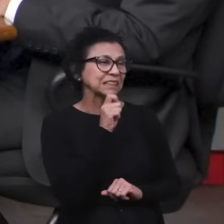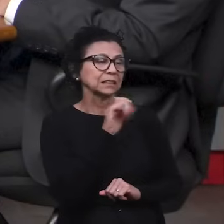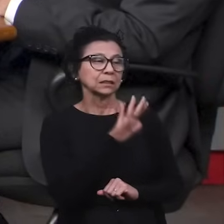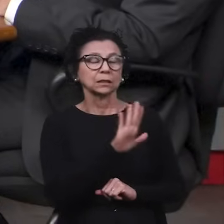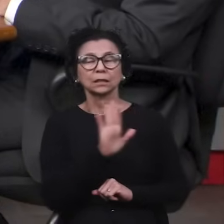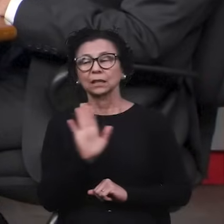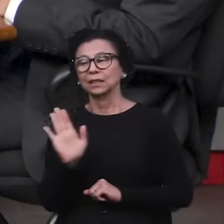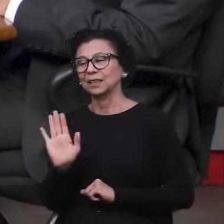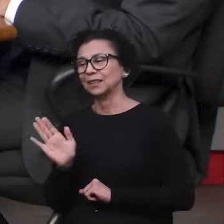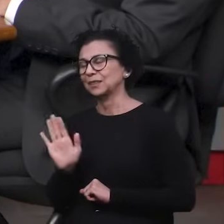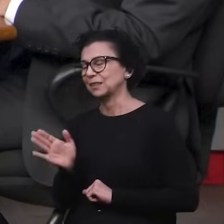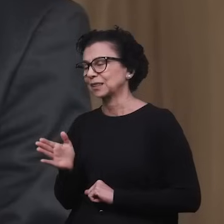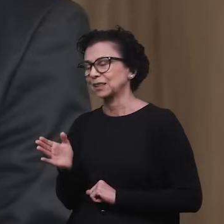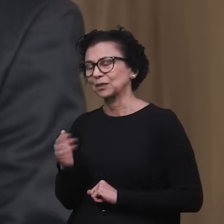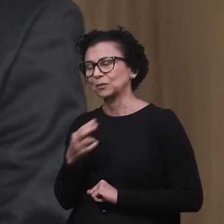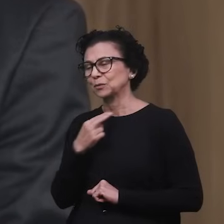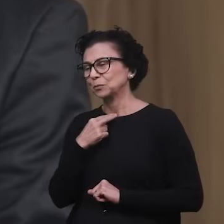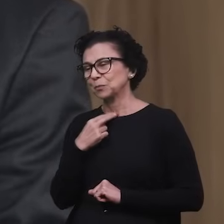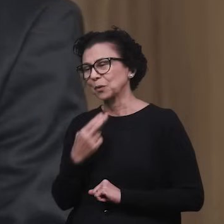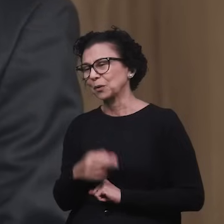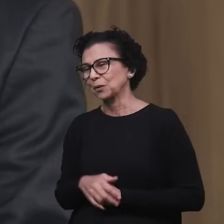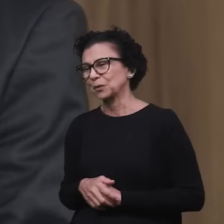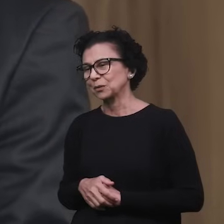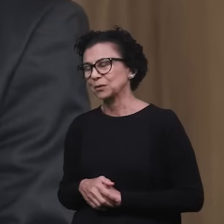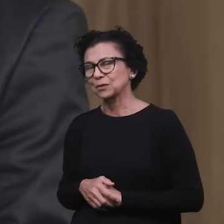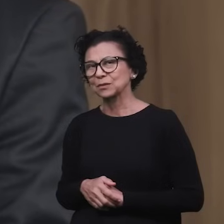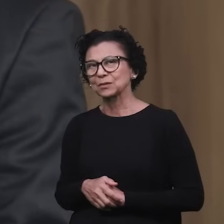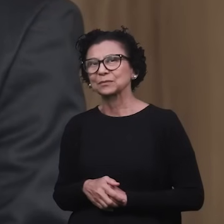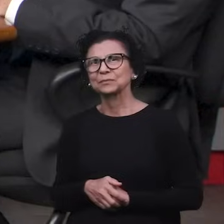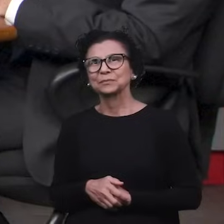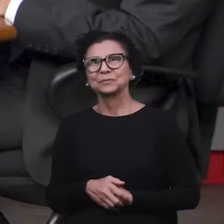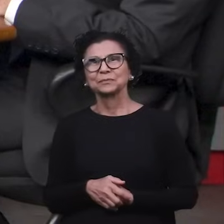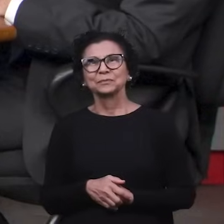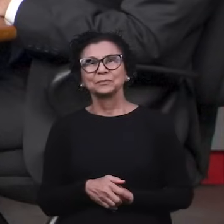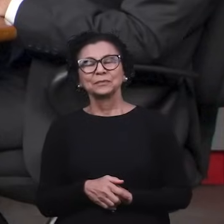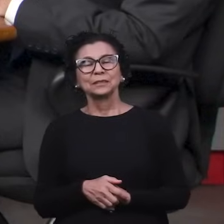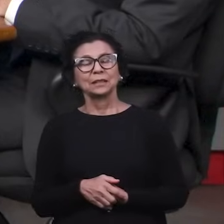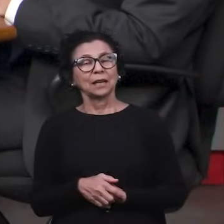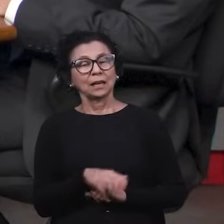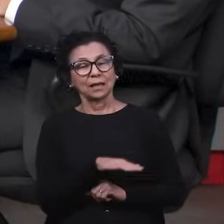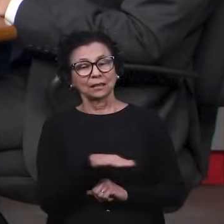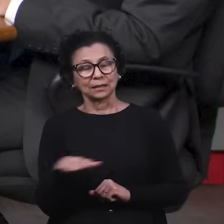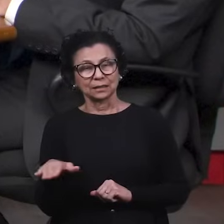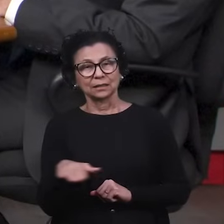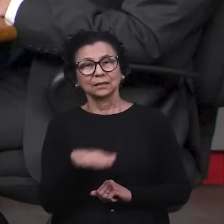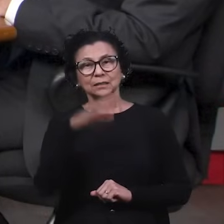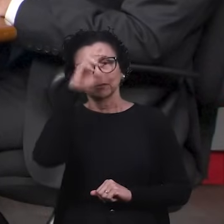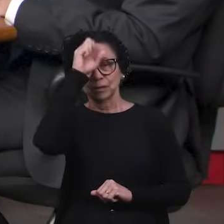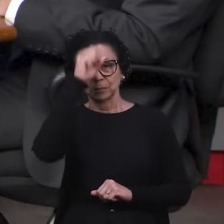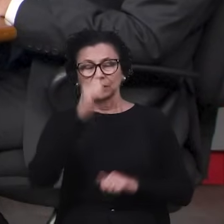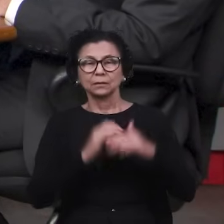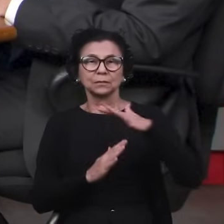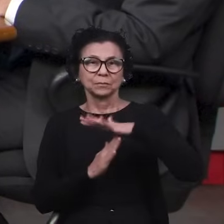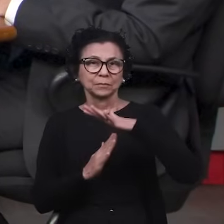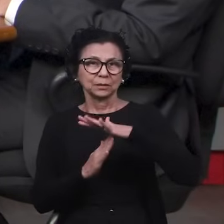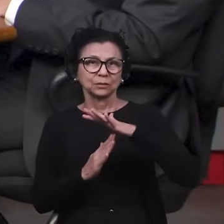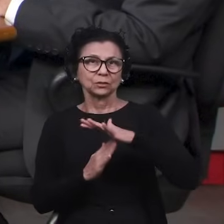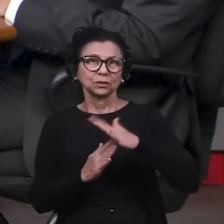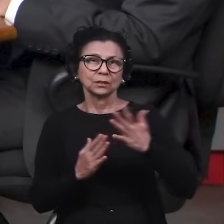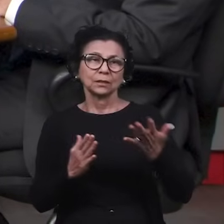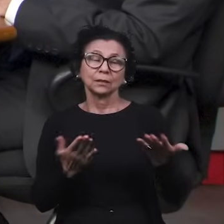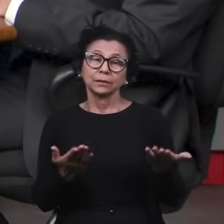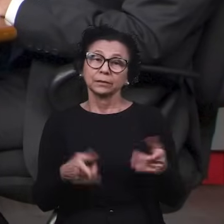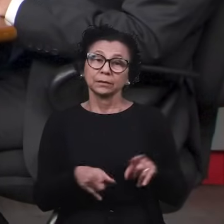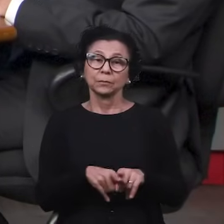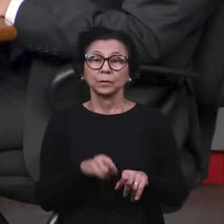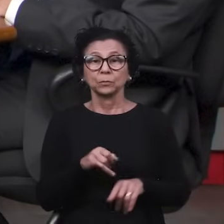criança vai aprender os limites exatamente nisso que você falou. Os próprios pais também, né? Pode amanhã ou depois, mas por que ela foi fazer isso? Ela